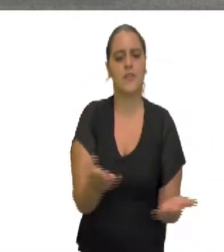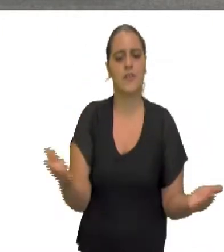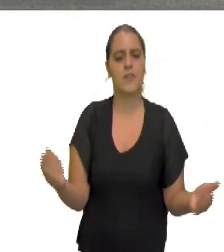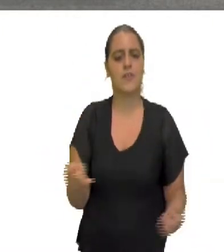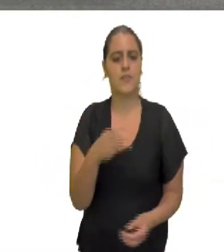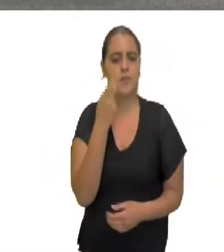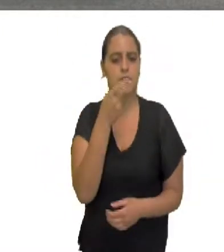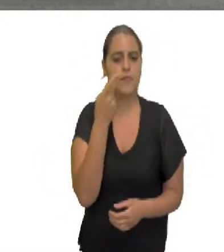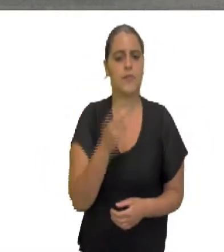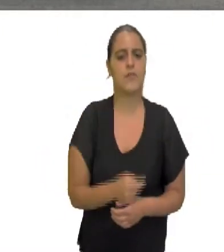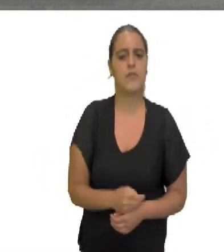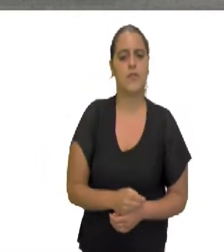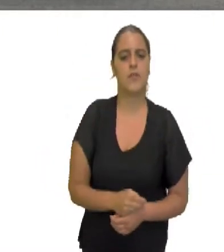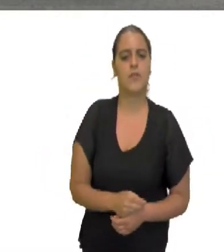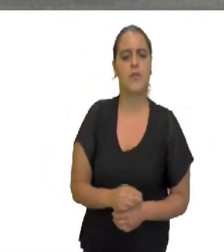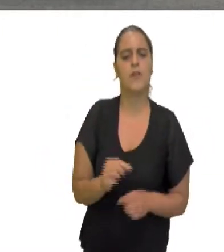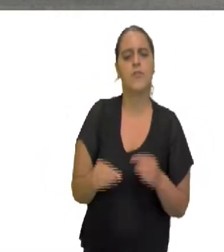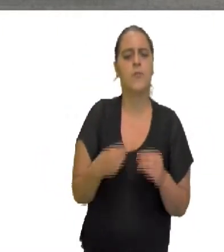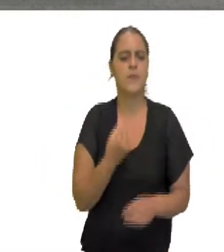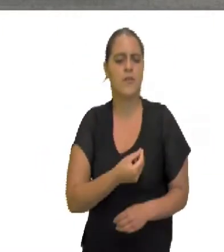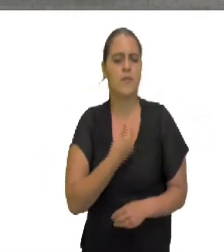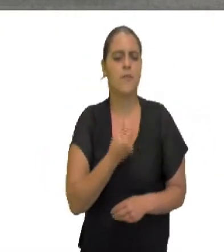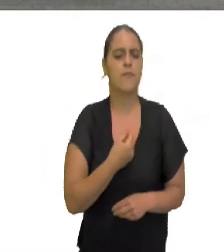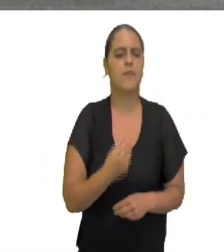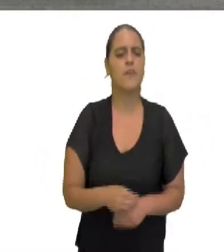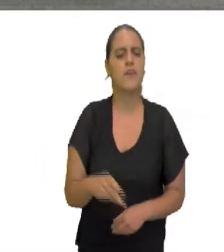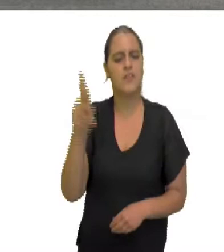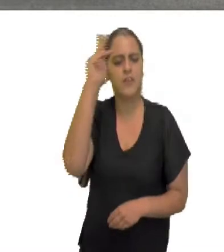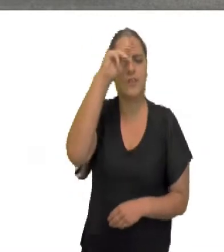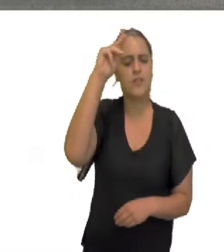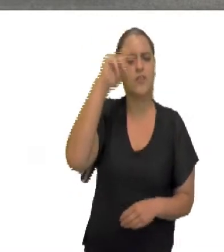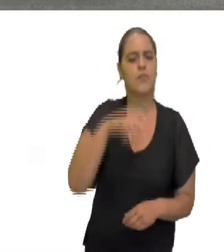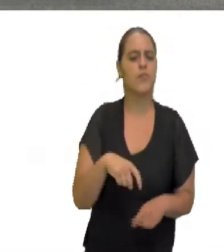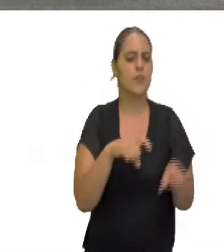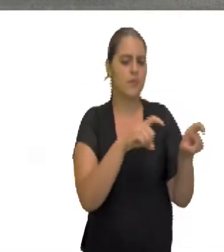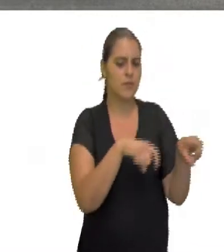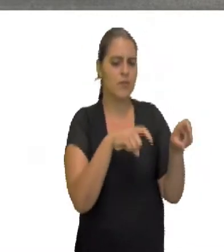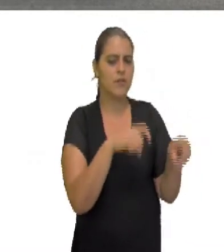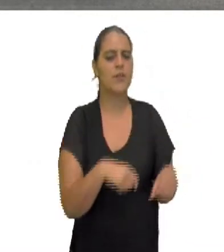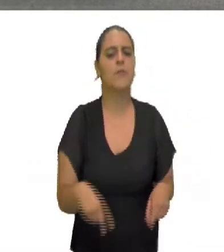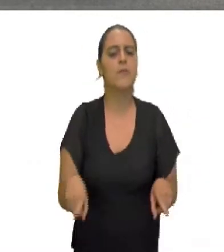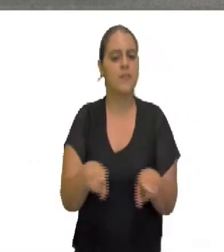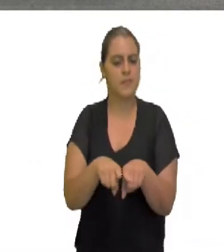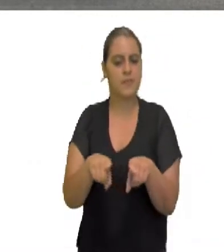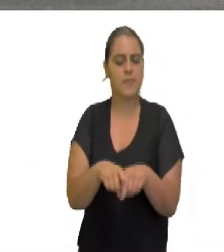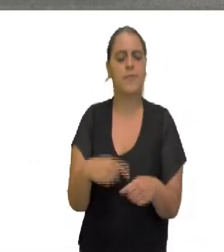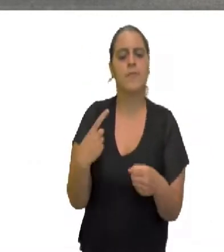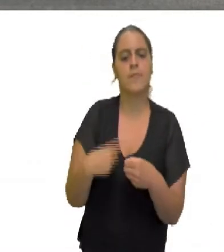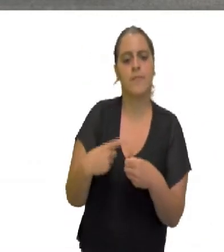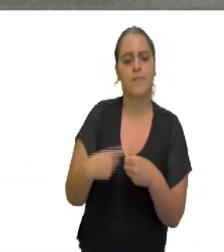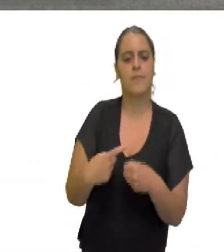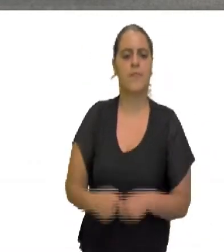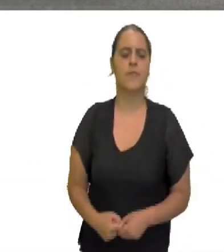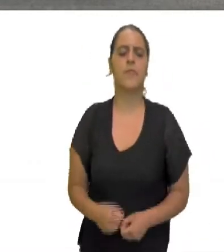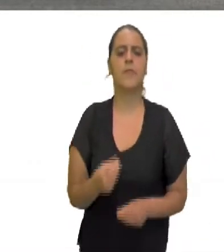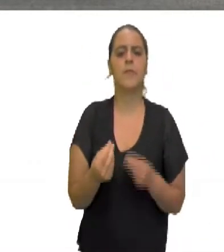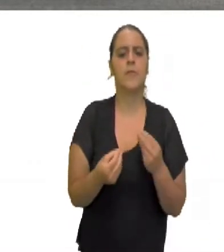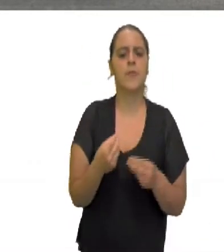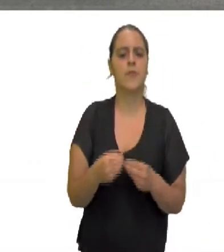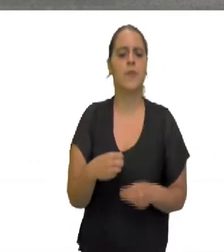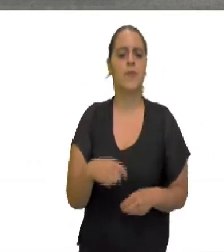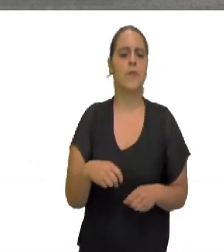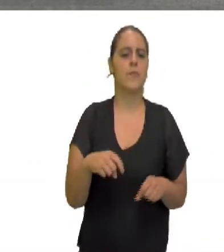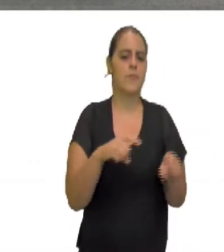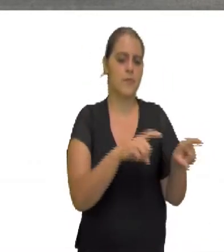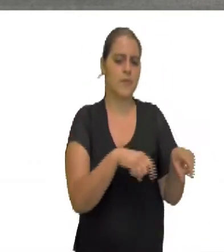vamos falar sobre os modos de vida, a história do campo e da cidade. Como que o campo é importante